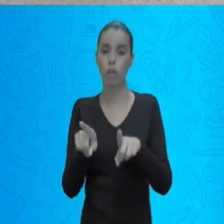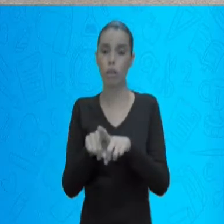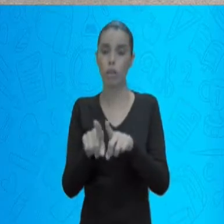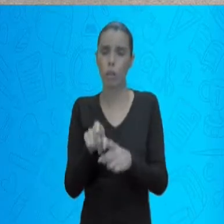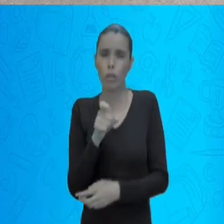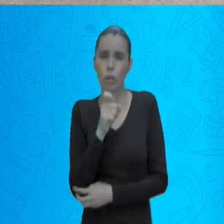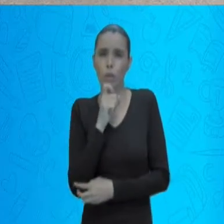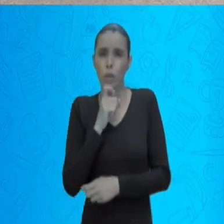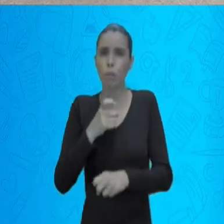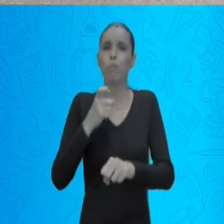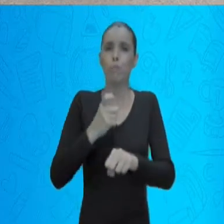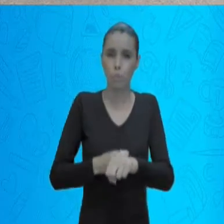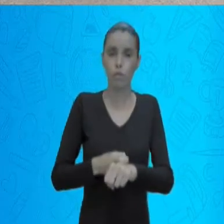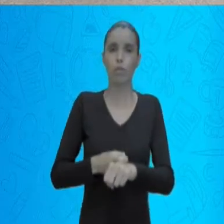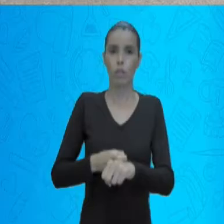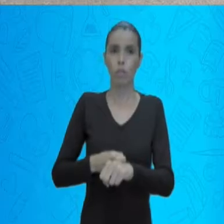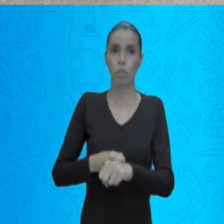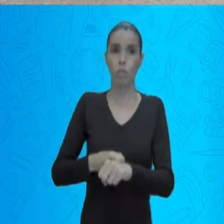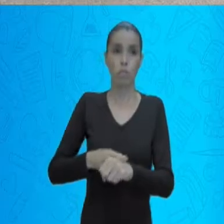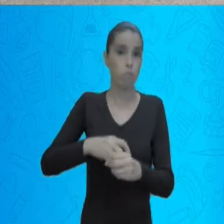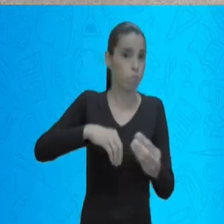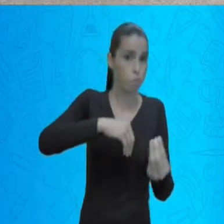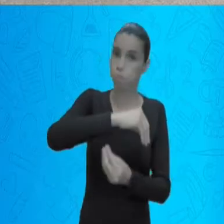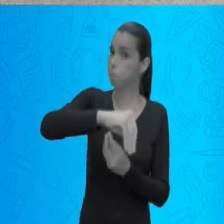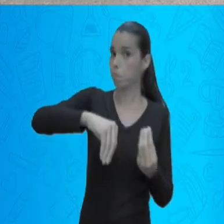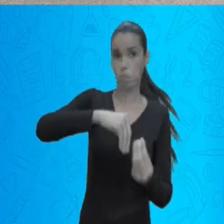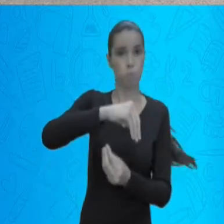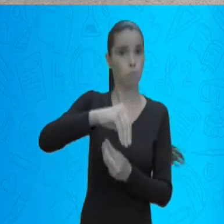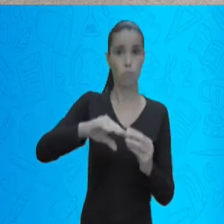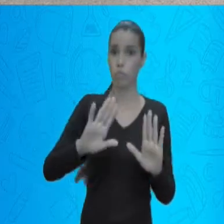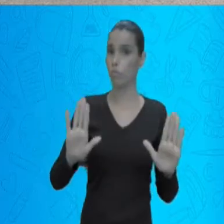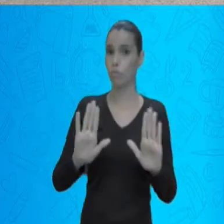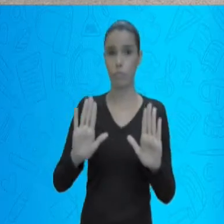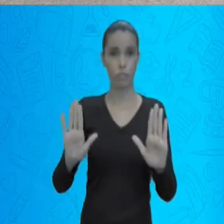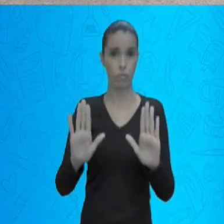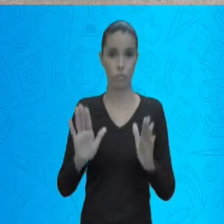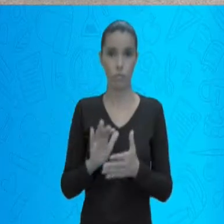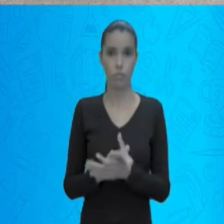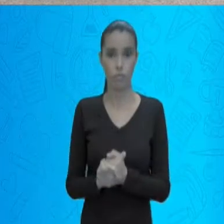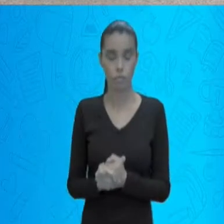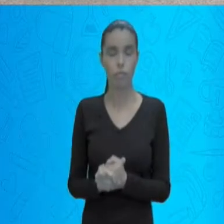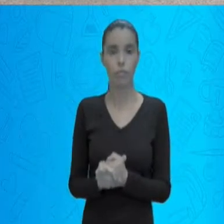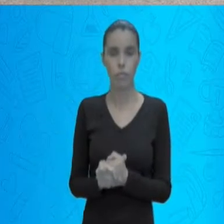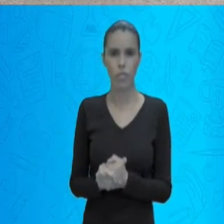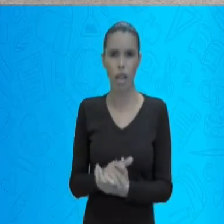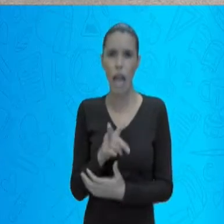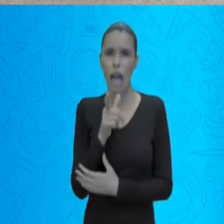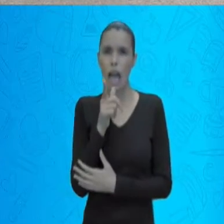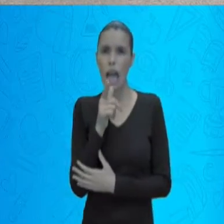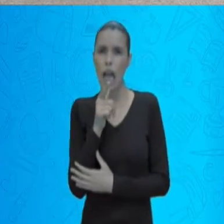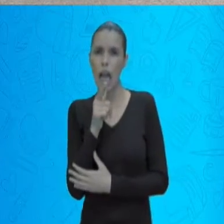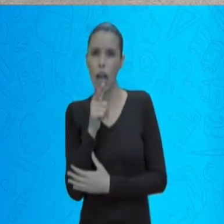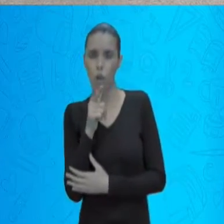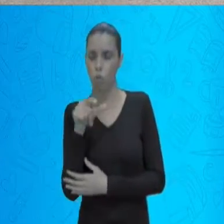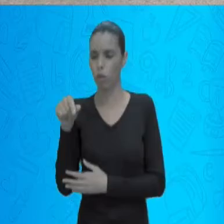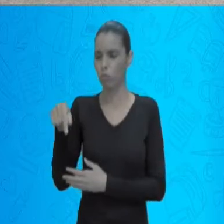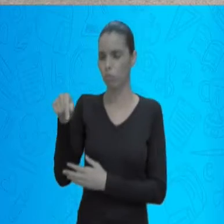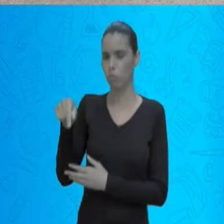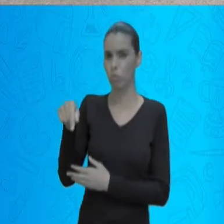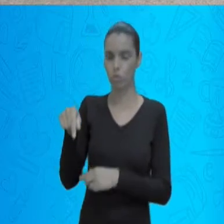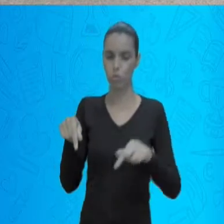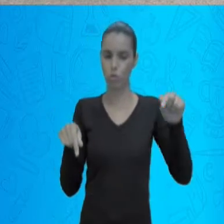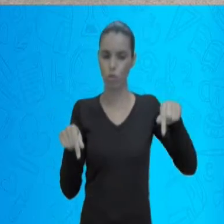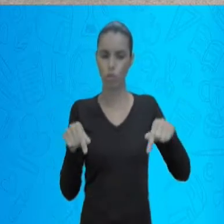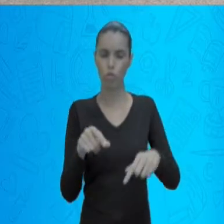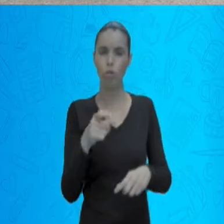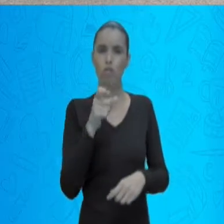mistura. Pensou rápido aí? Isso mesmo. Água e gelo. É a